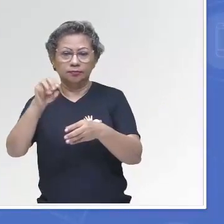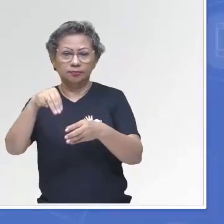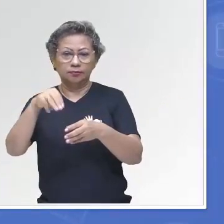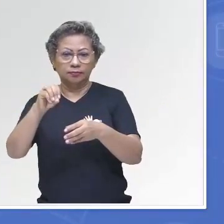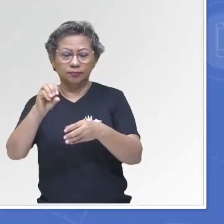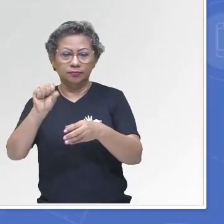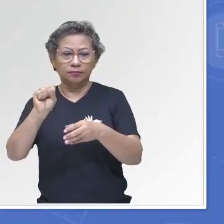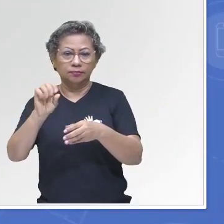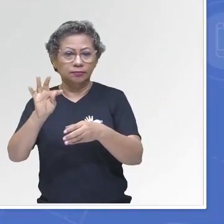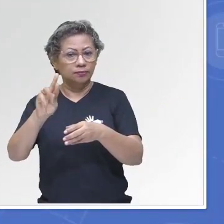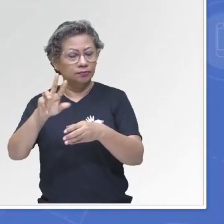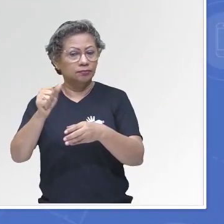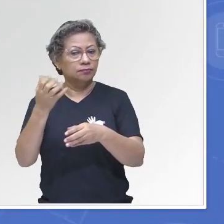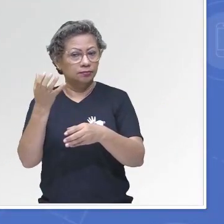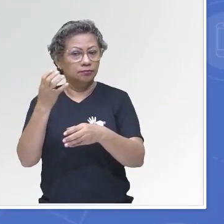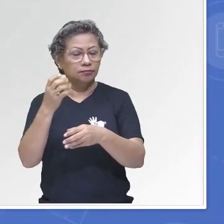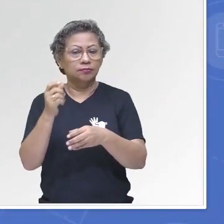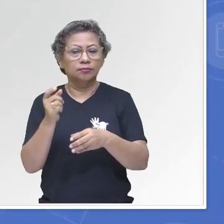mais respondeu aí, ó.